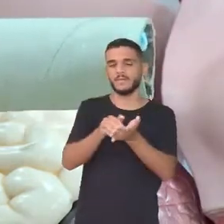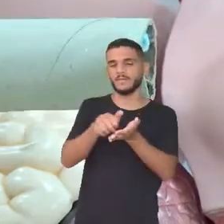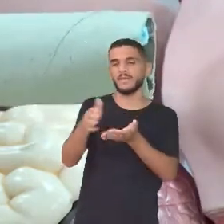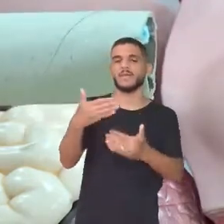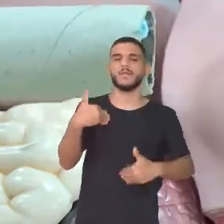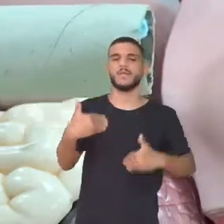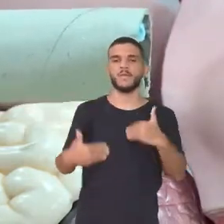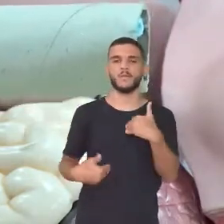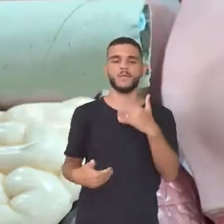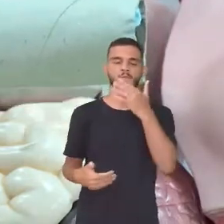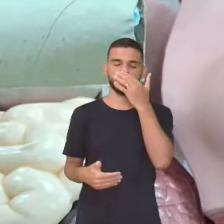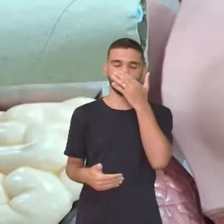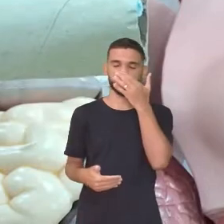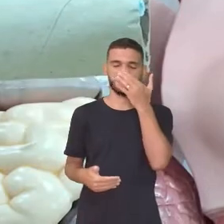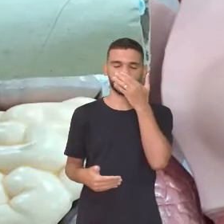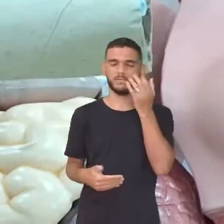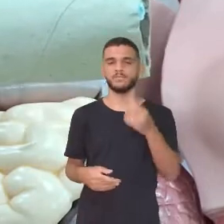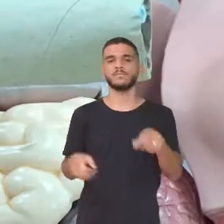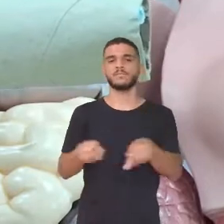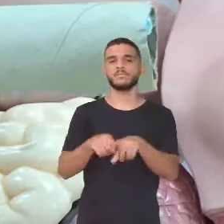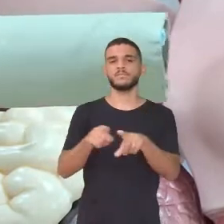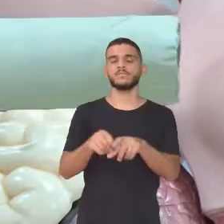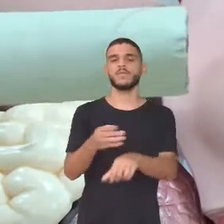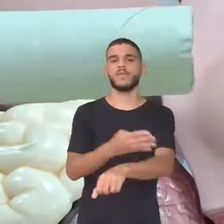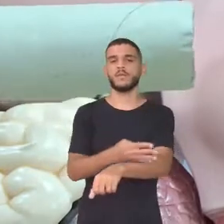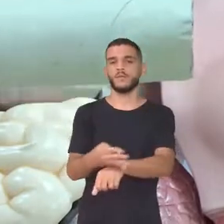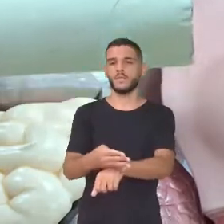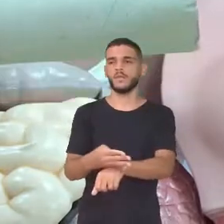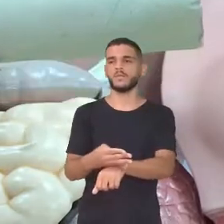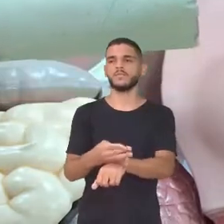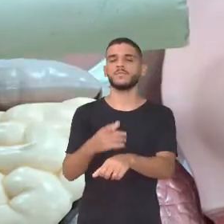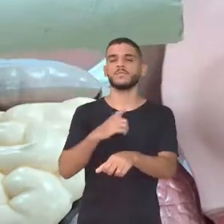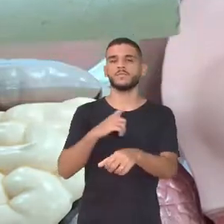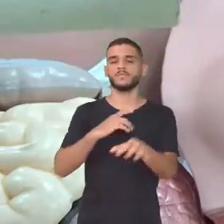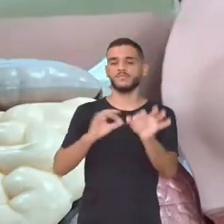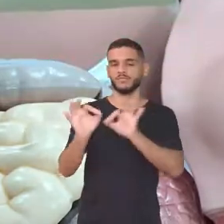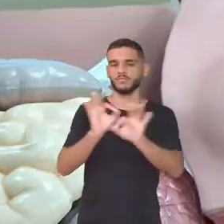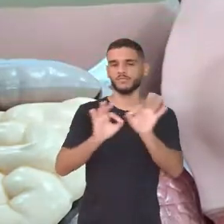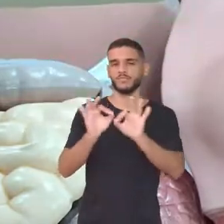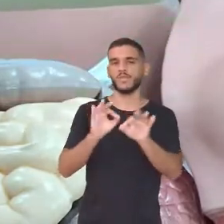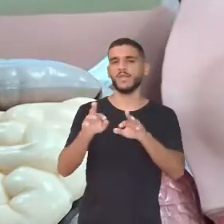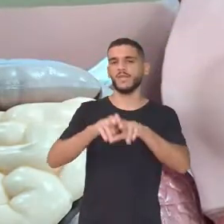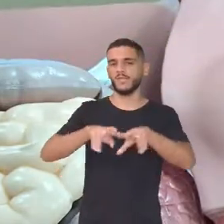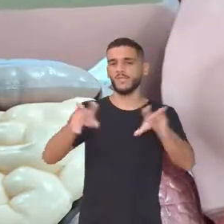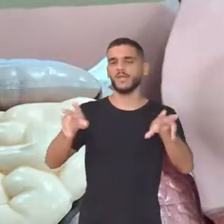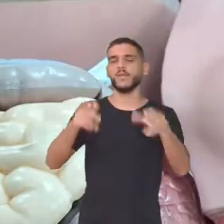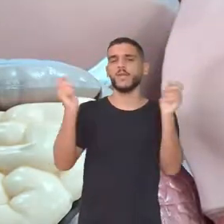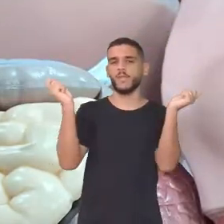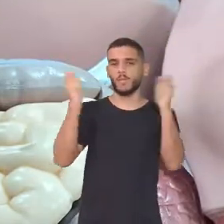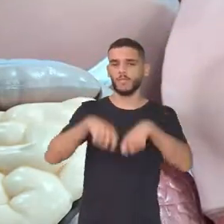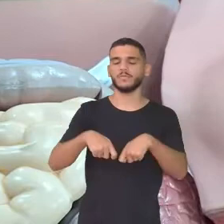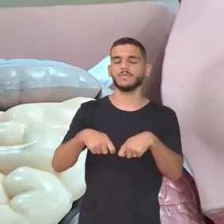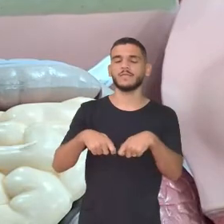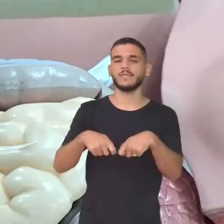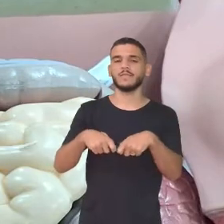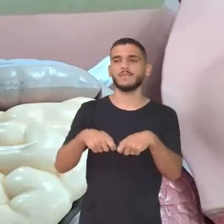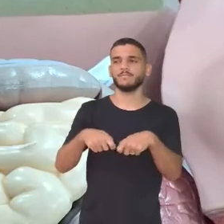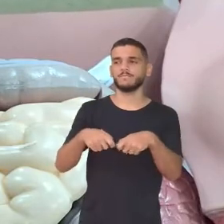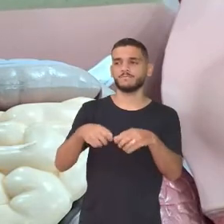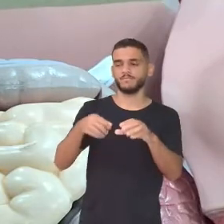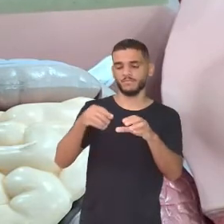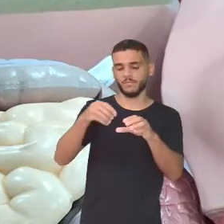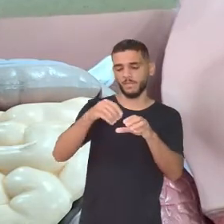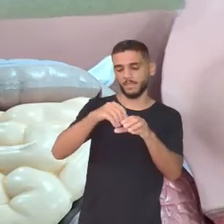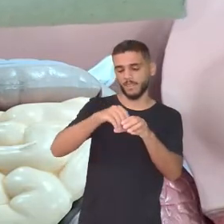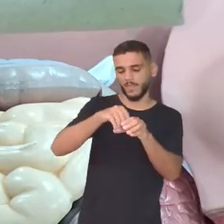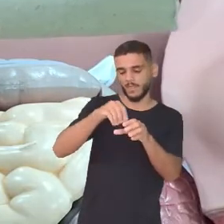os glóbulos brancos, eles têm até uma forma bem estranha. Eles conseguem sair da parede do tecido,